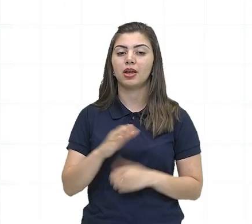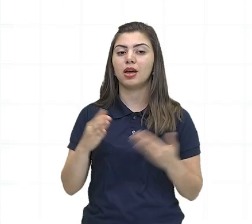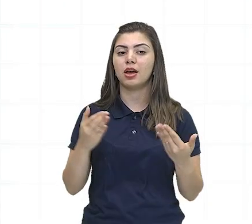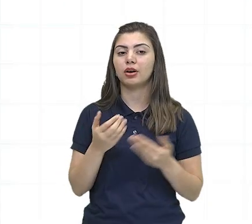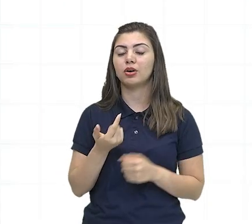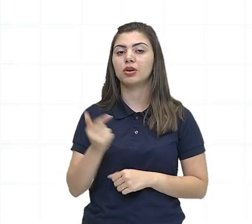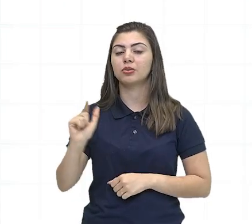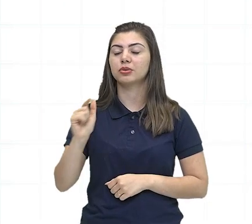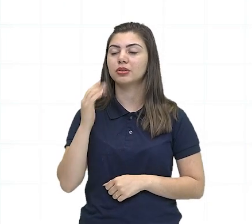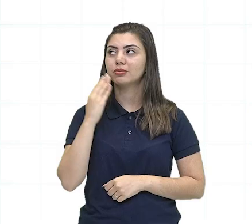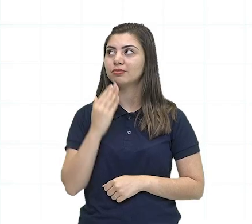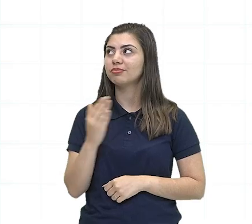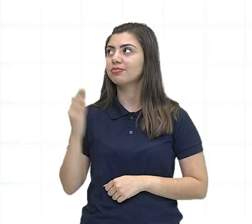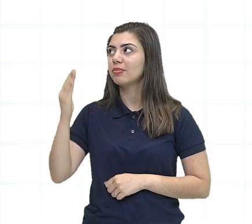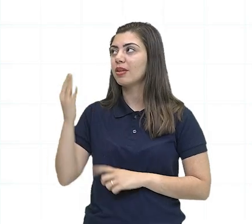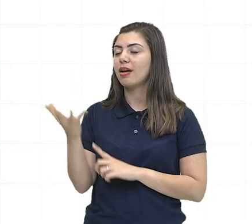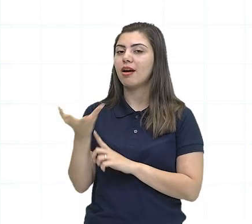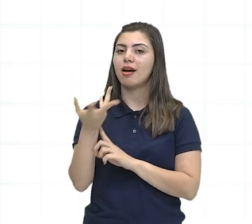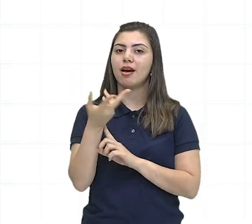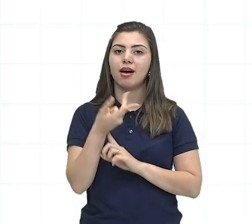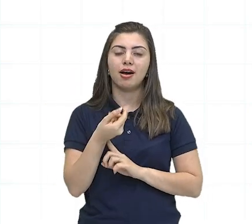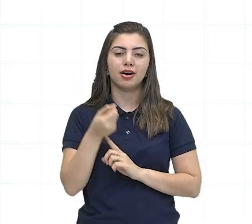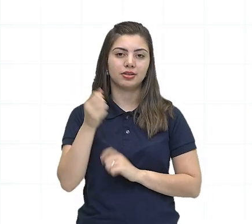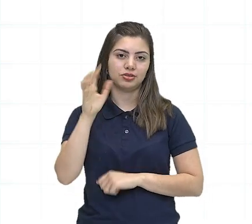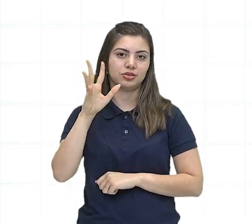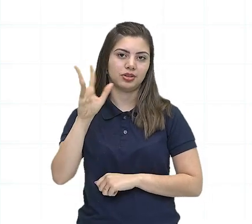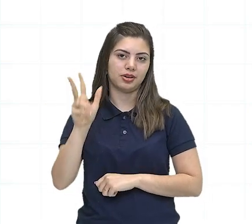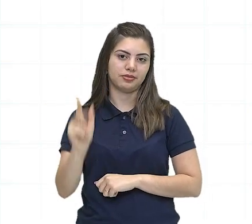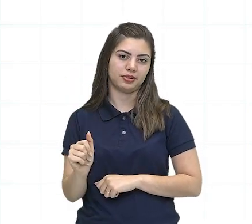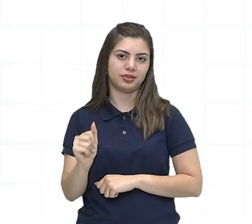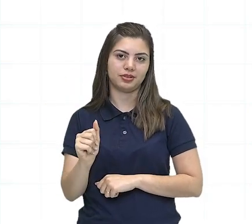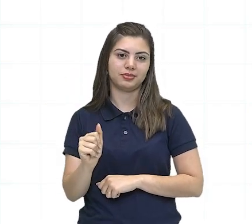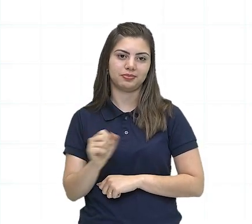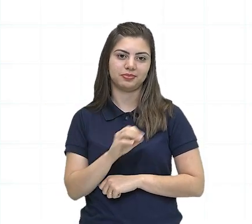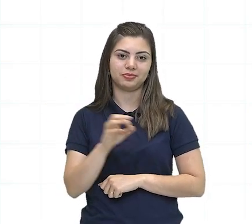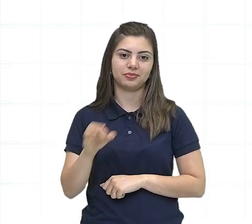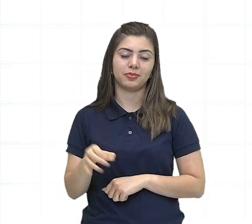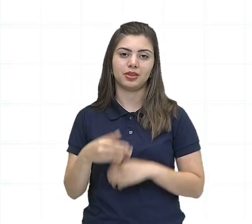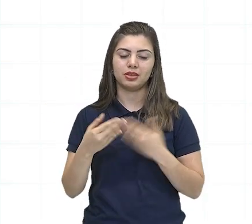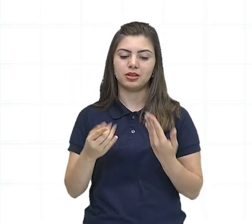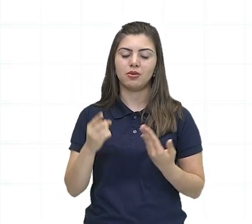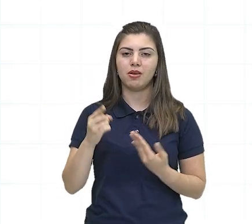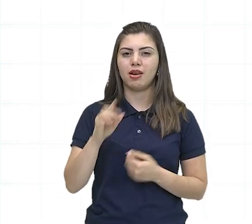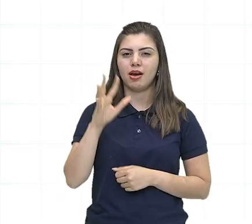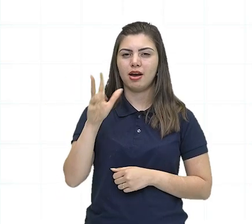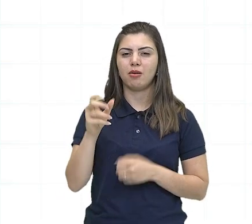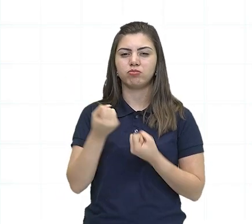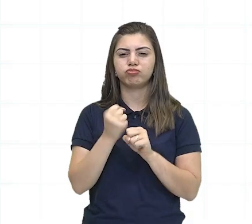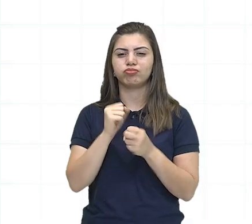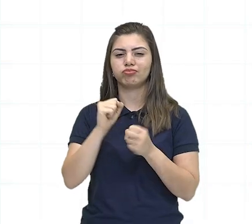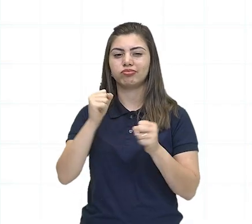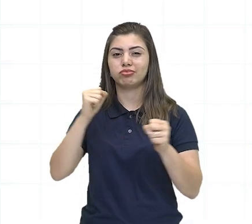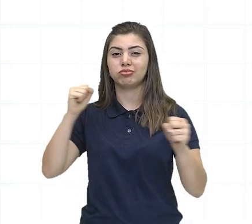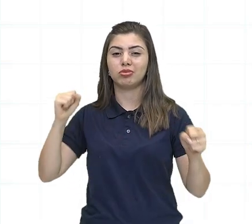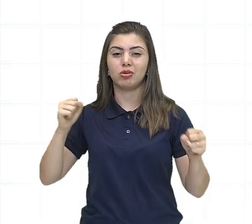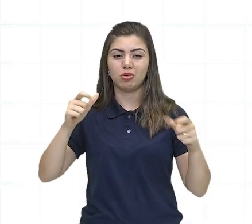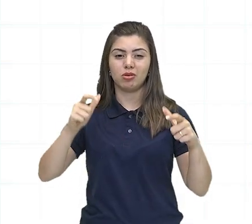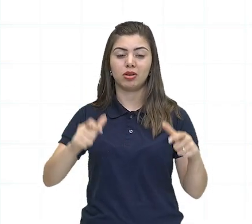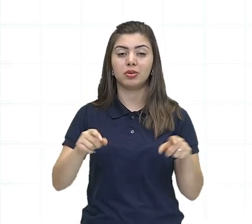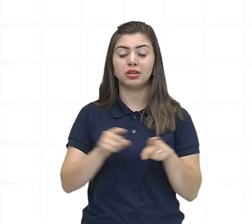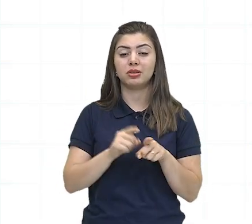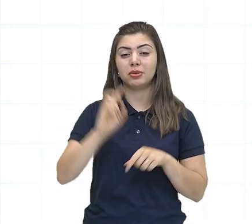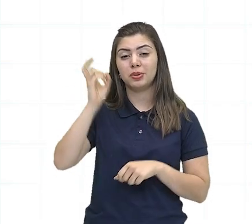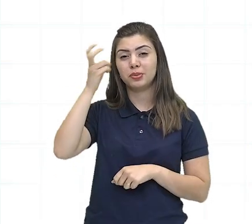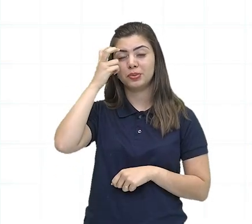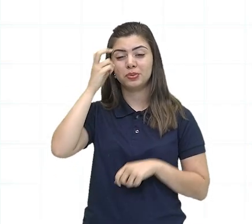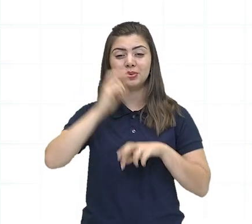arte africana. A África é grandiosa, tanto em termos geográficos como em diversidade